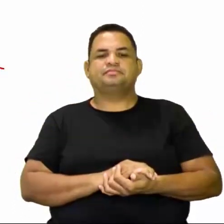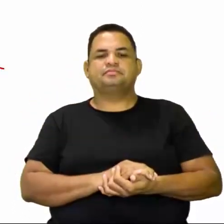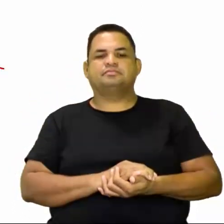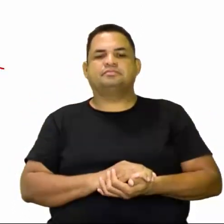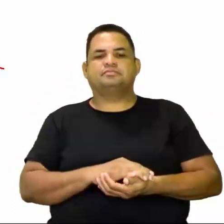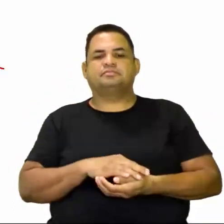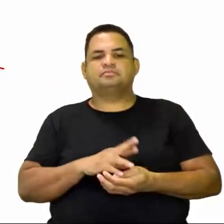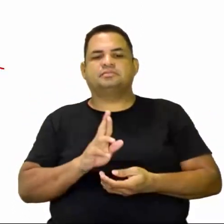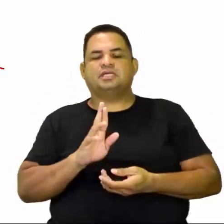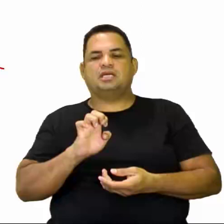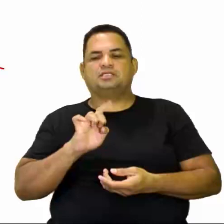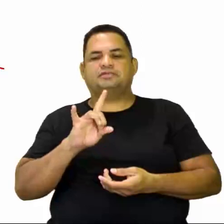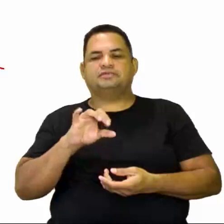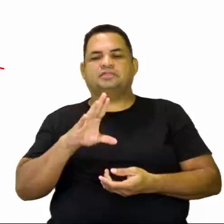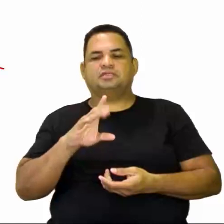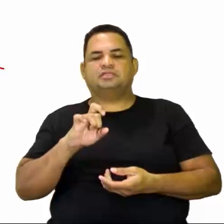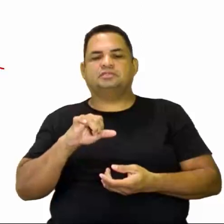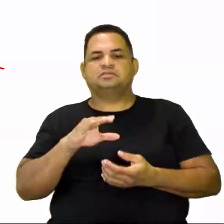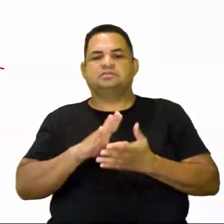ela expressa